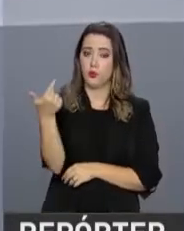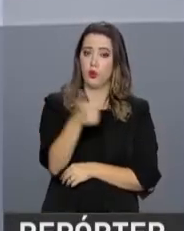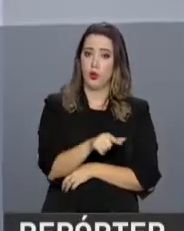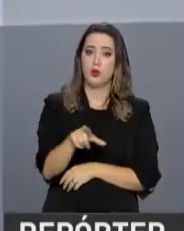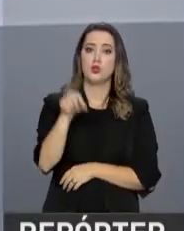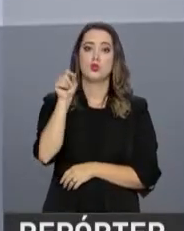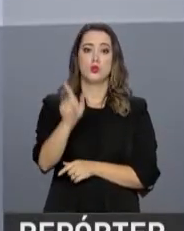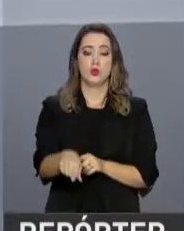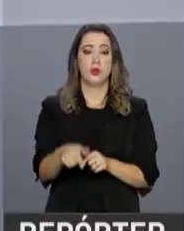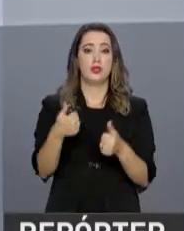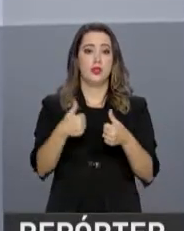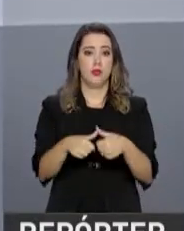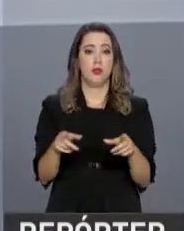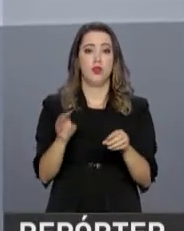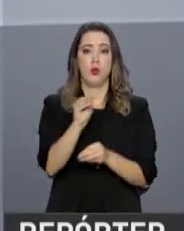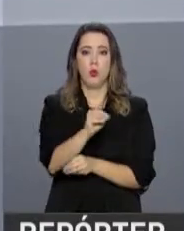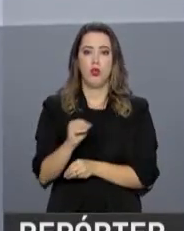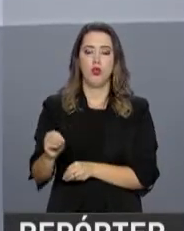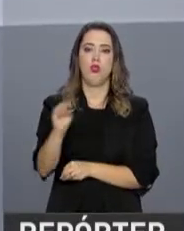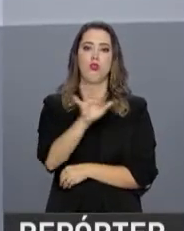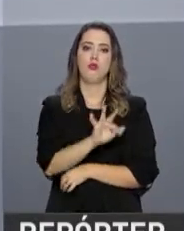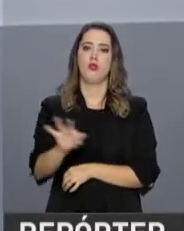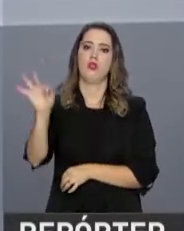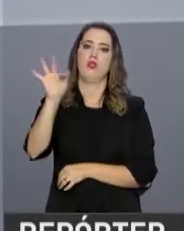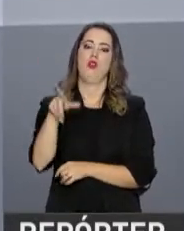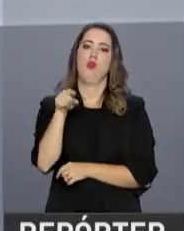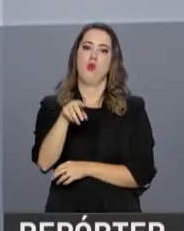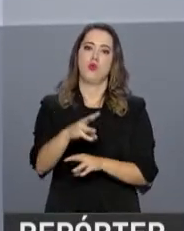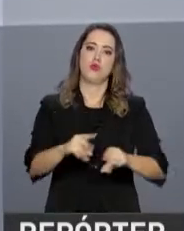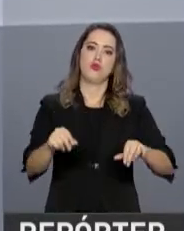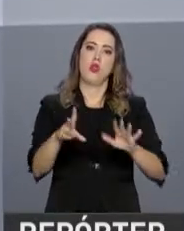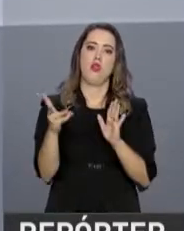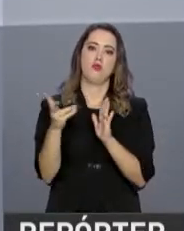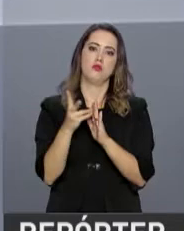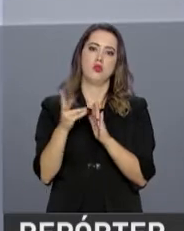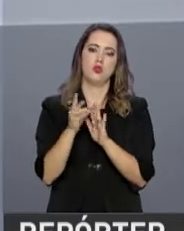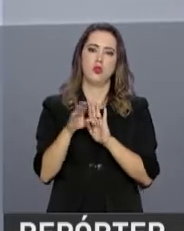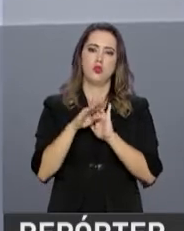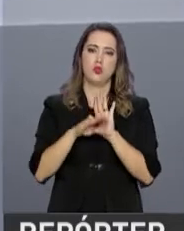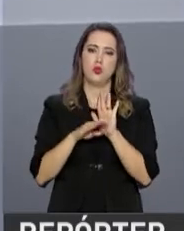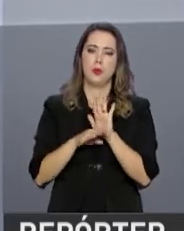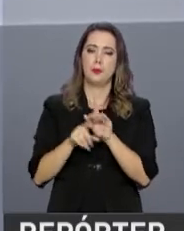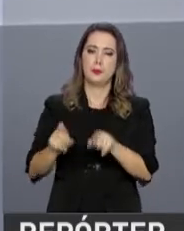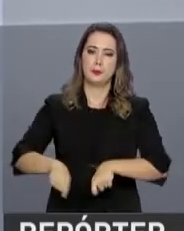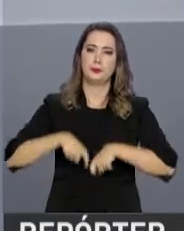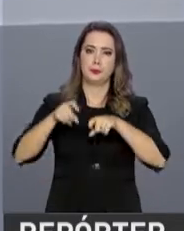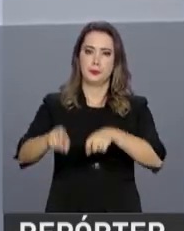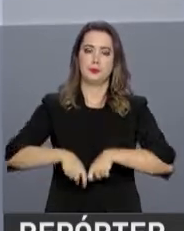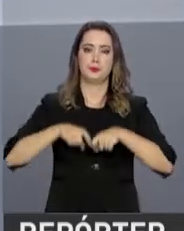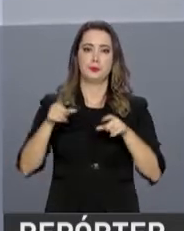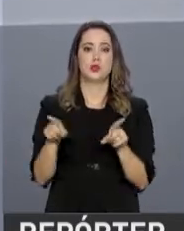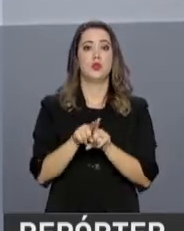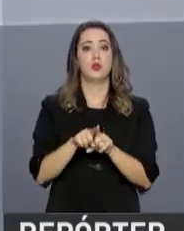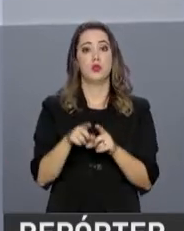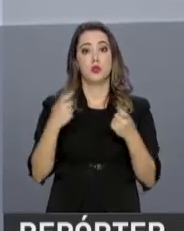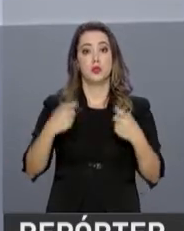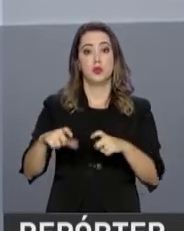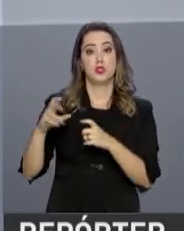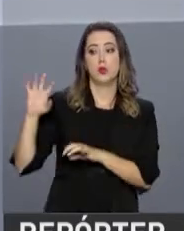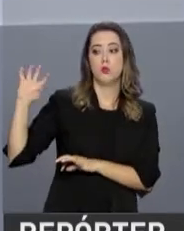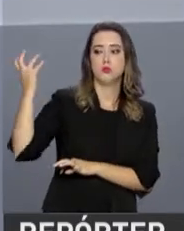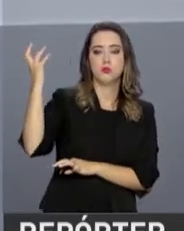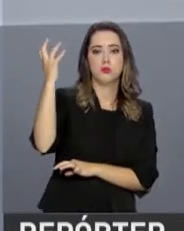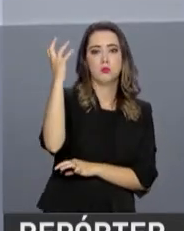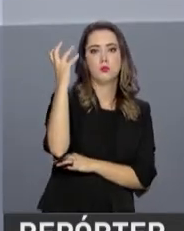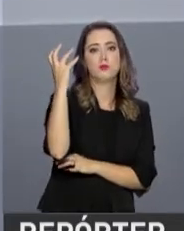critério é a presença de unidades de conservação federais e terras indígenas e de projetos de assentamento rurais ea cobertura de